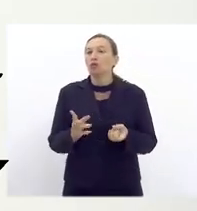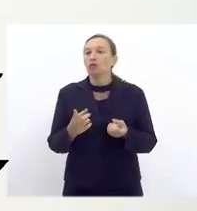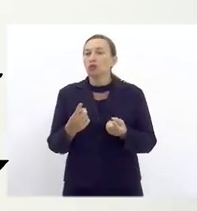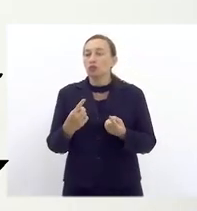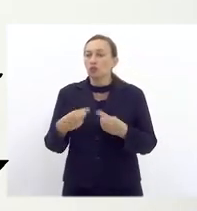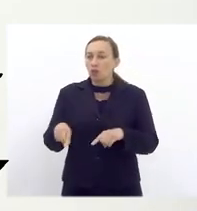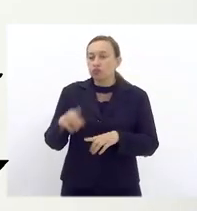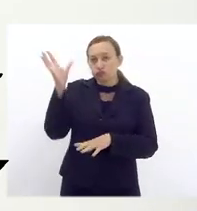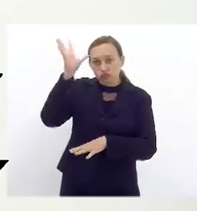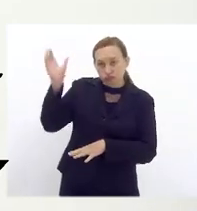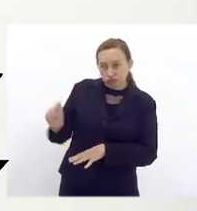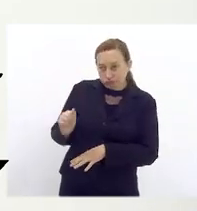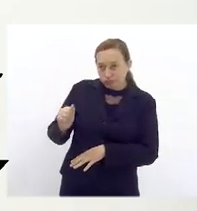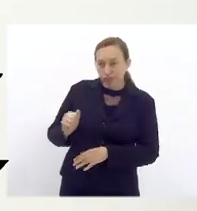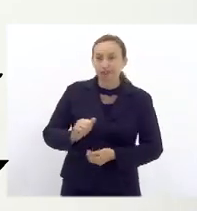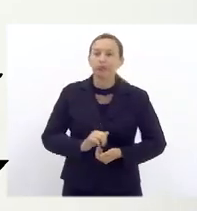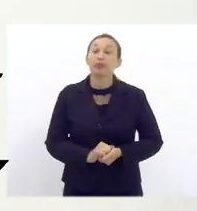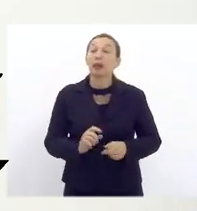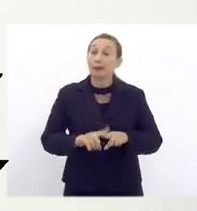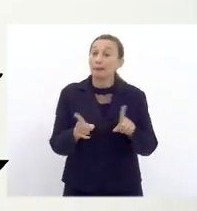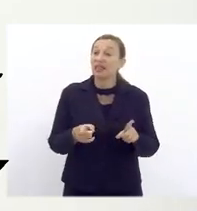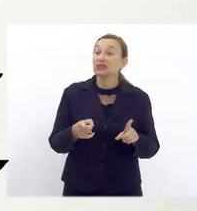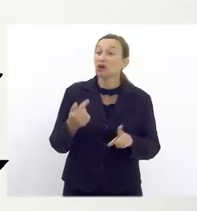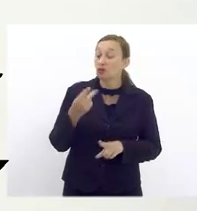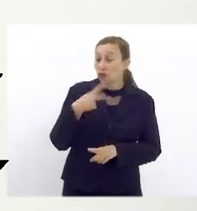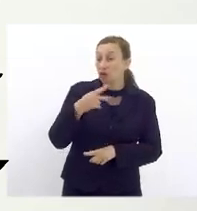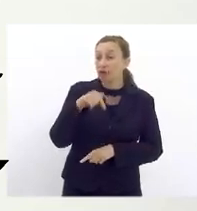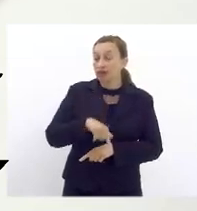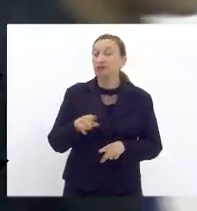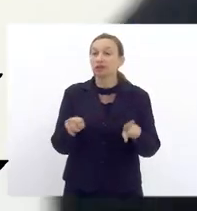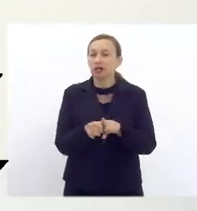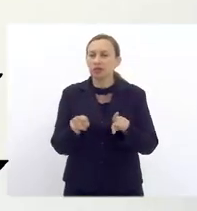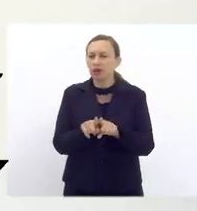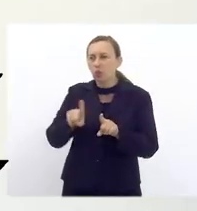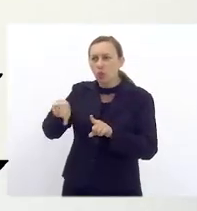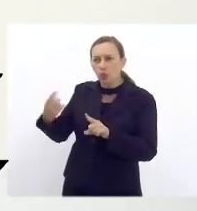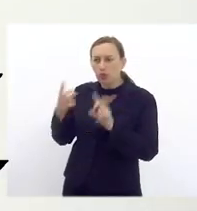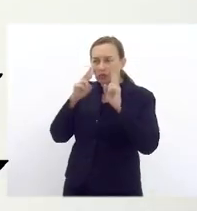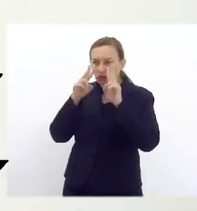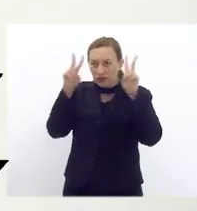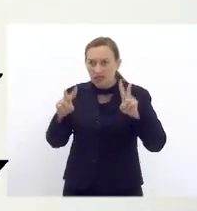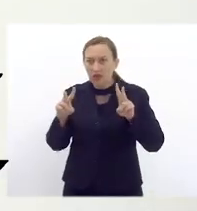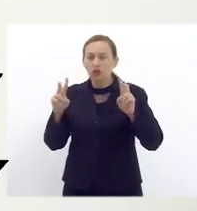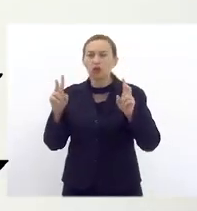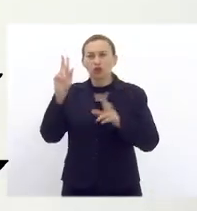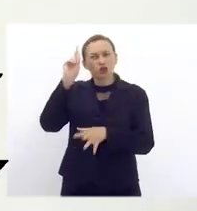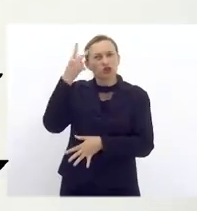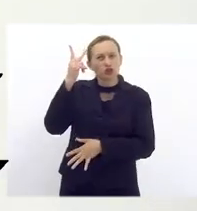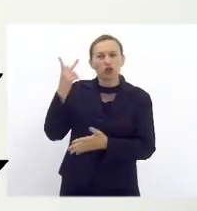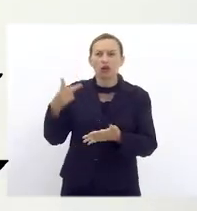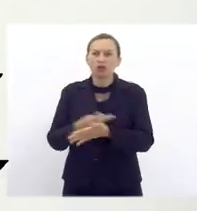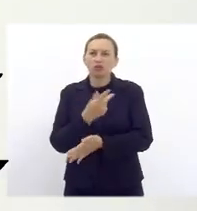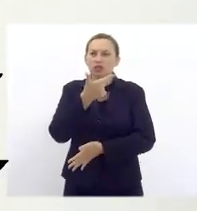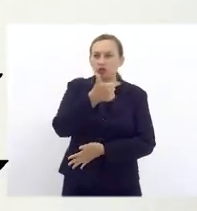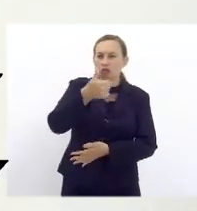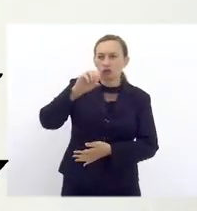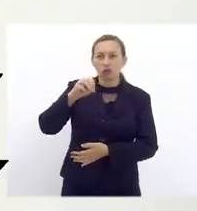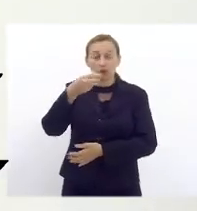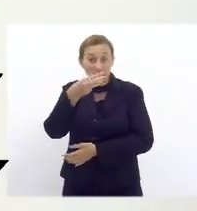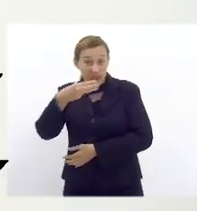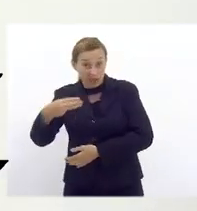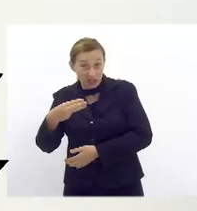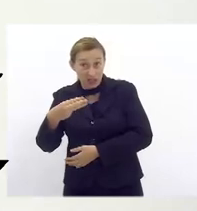religiões de Matriz africanas mas eu trago aqui também é um outro ponto histórico que aconteceu em 2003